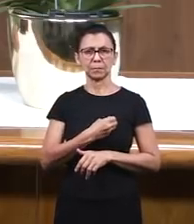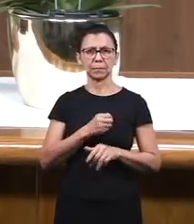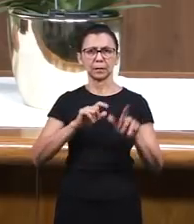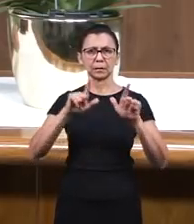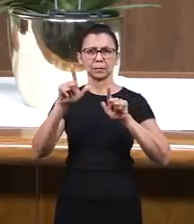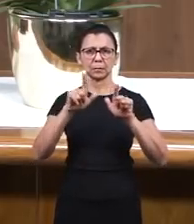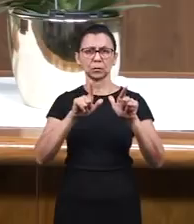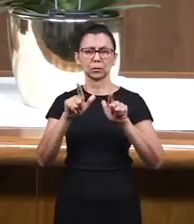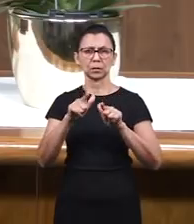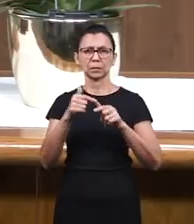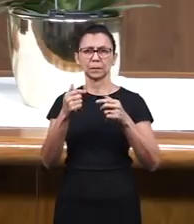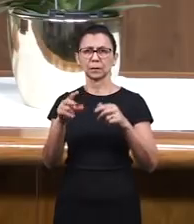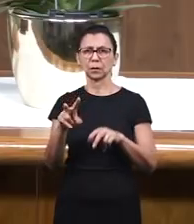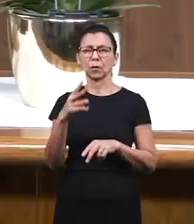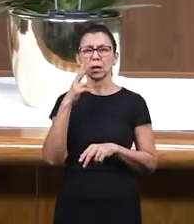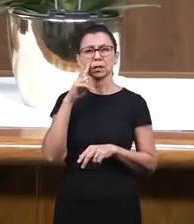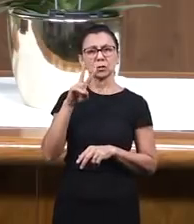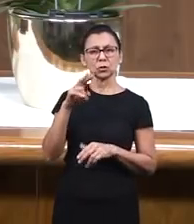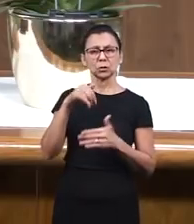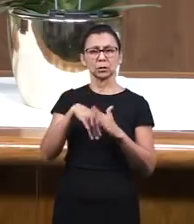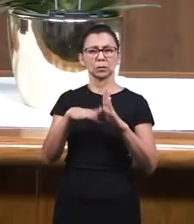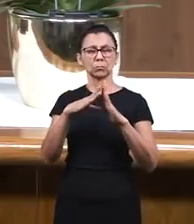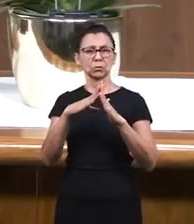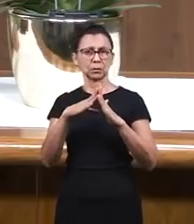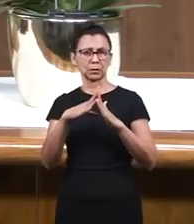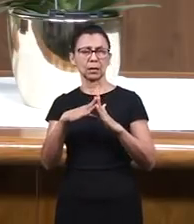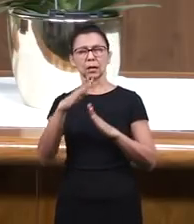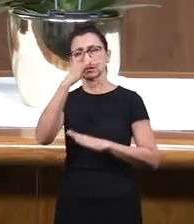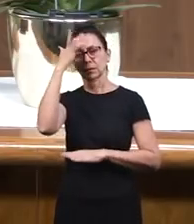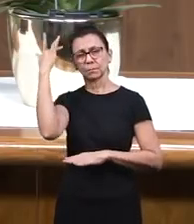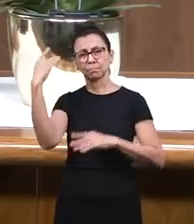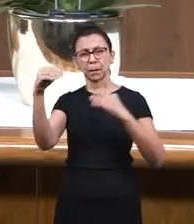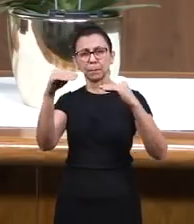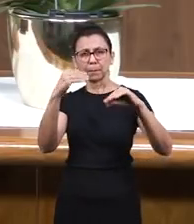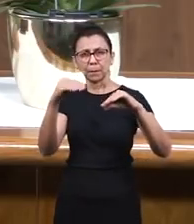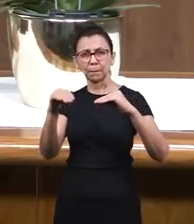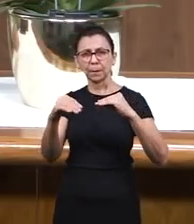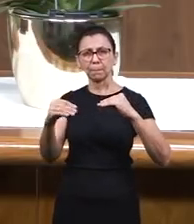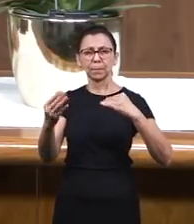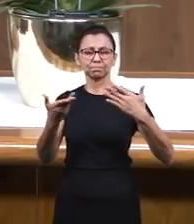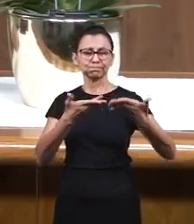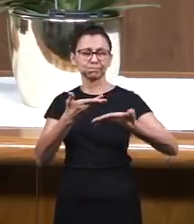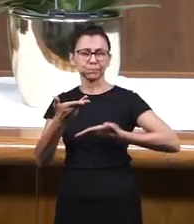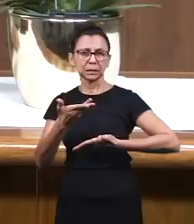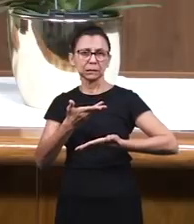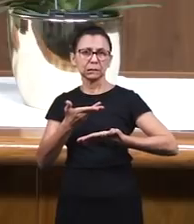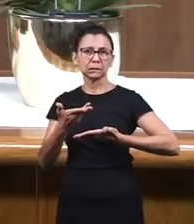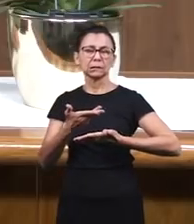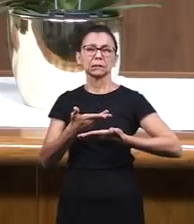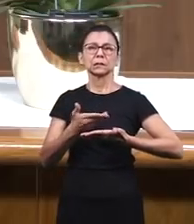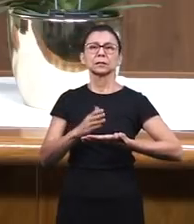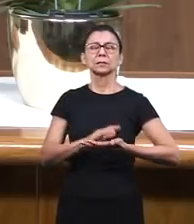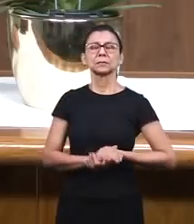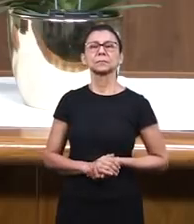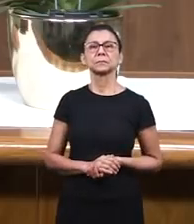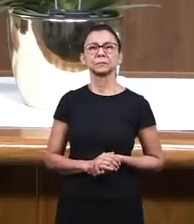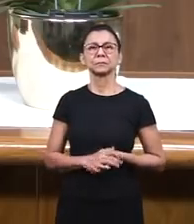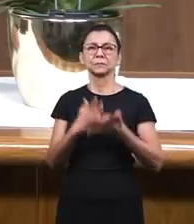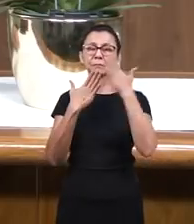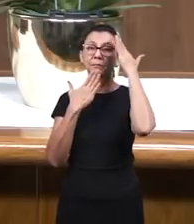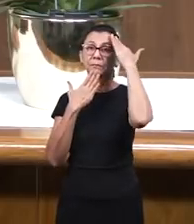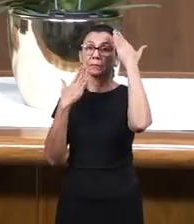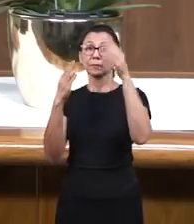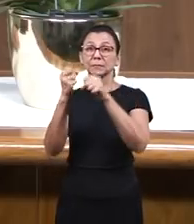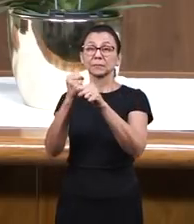aqueles que estão assistindo nas suas casas, aqueles que enviaram, Senhor, aqui as suas contribuições, as participações, vídeos.